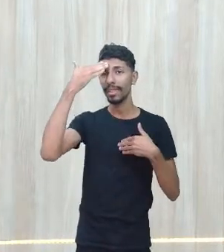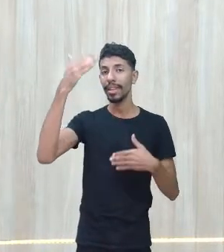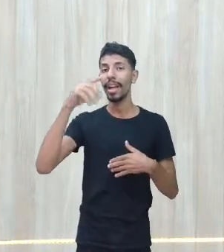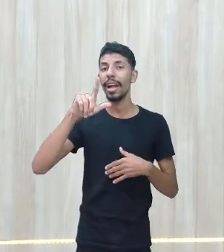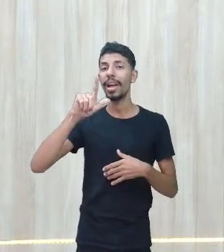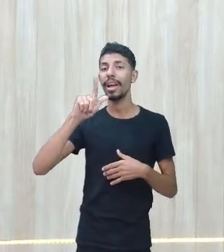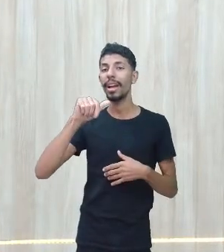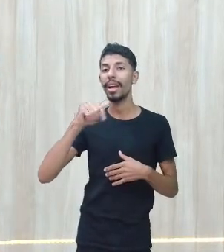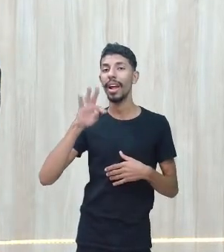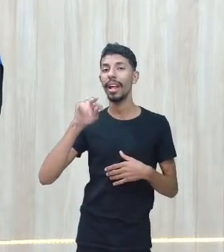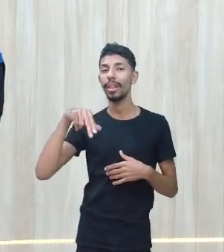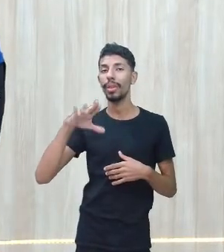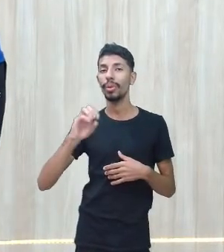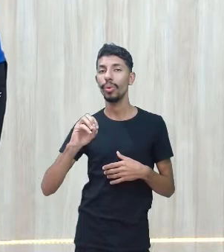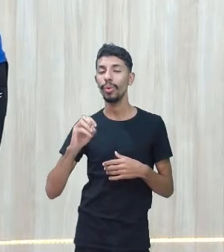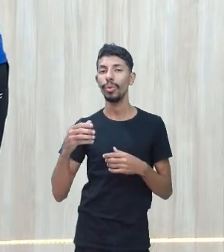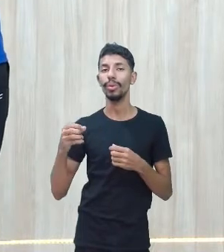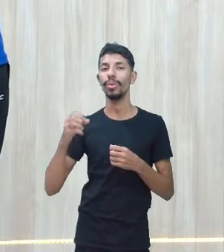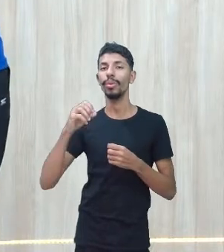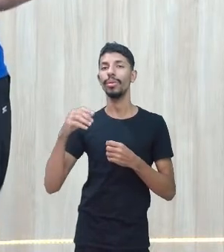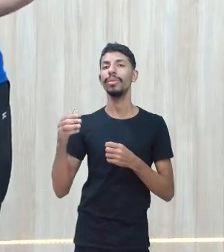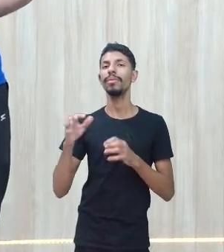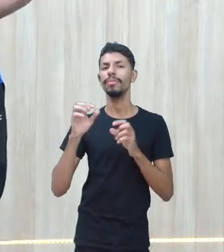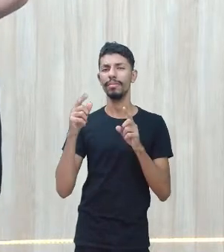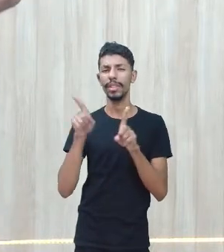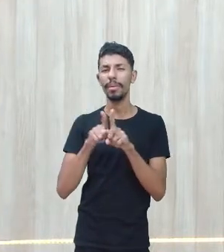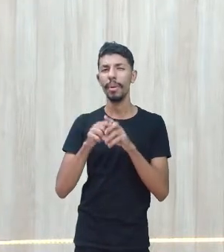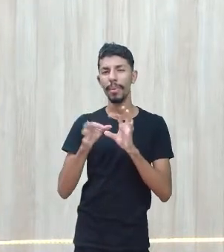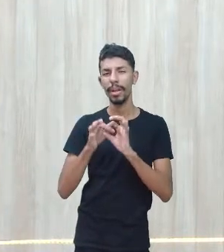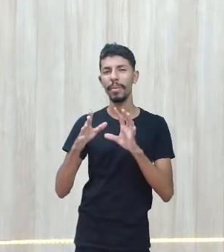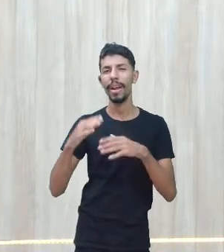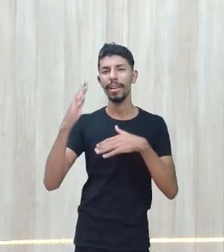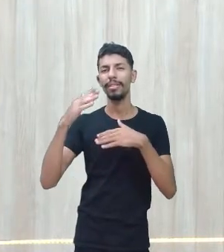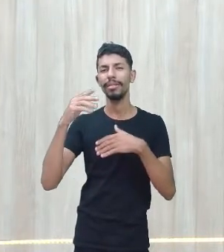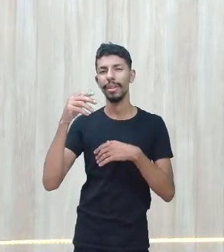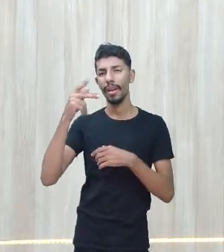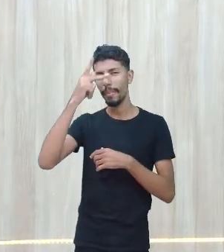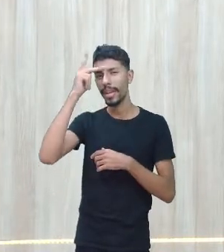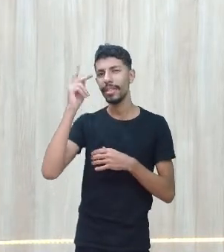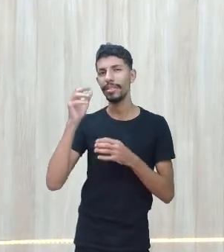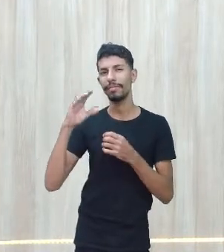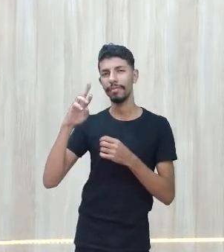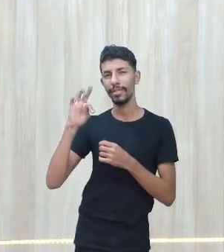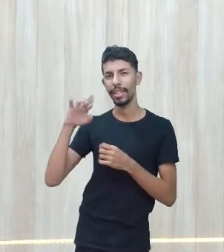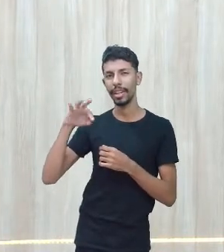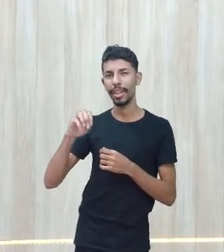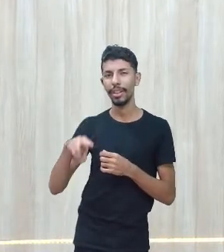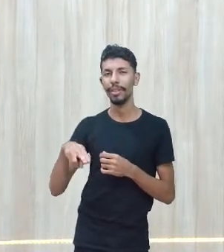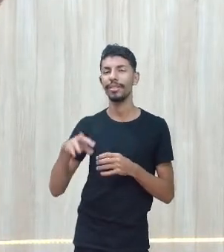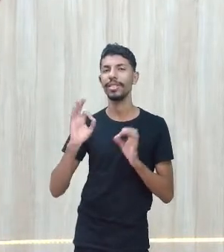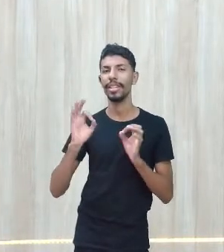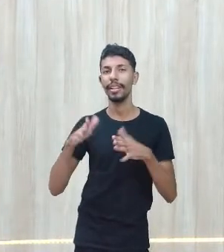por liberar o seu artista. E agora vamos para a cerejinha do bolo da aula de hoje.